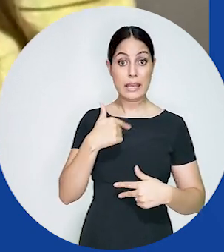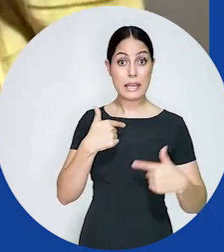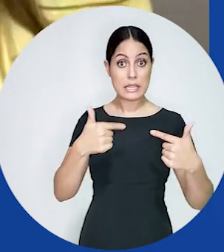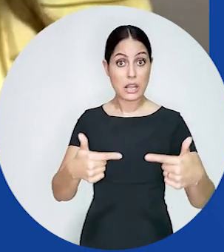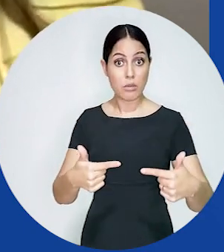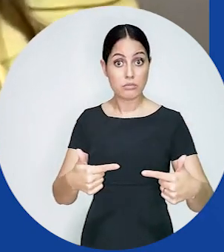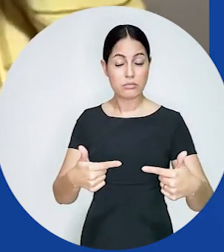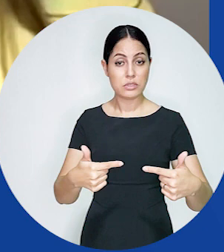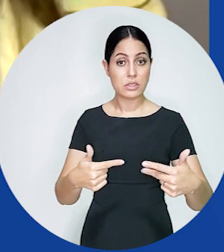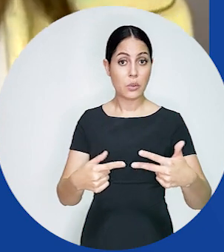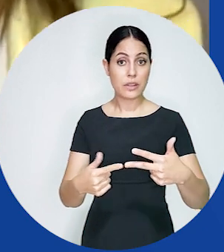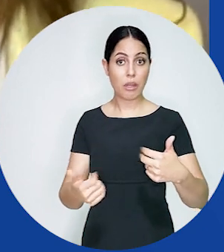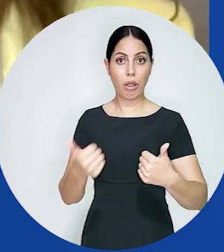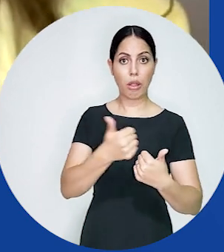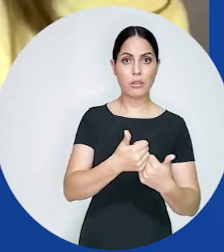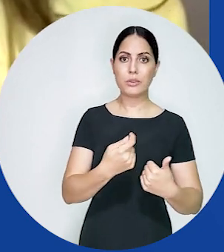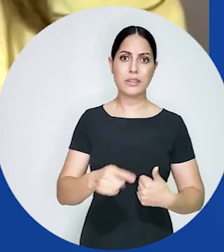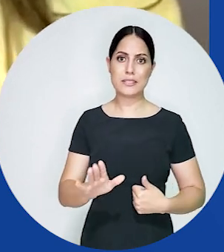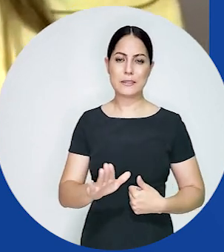essa necessidade.